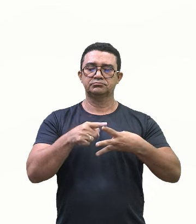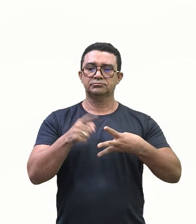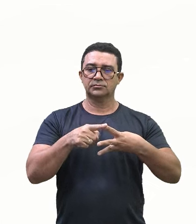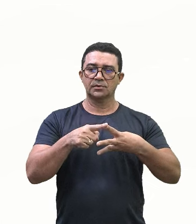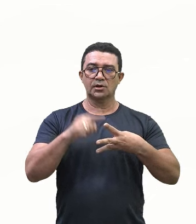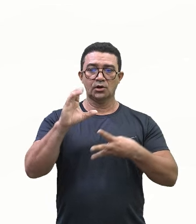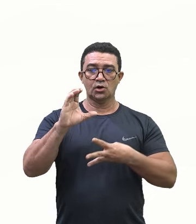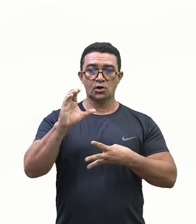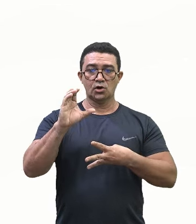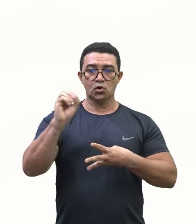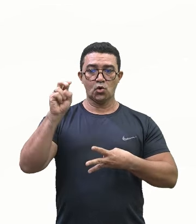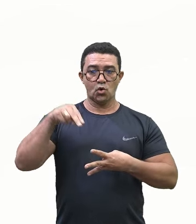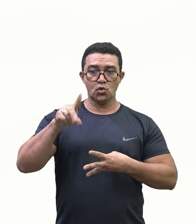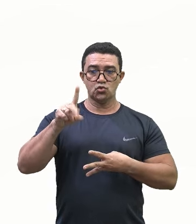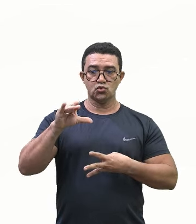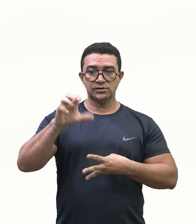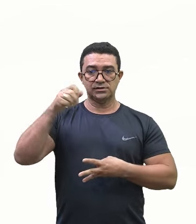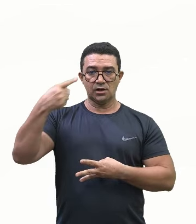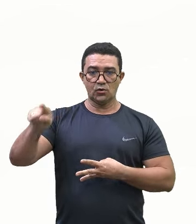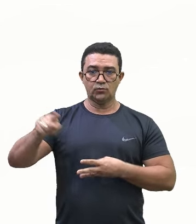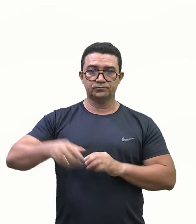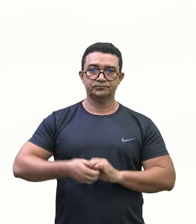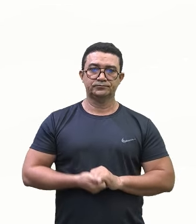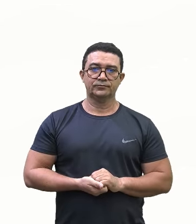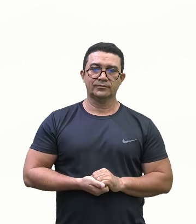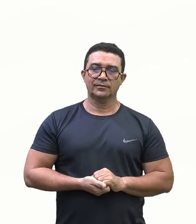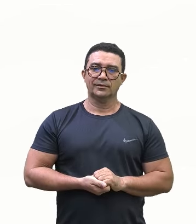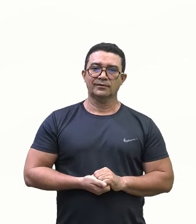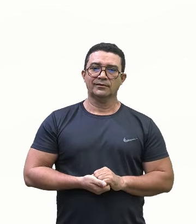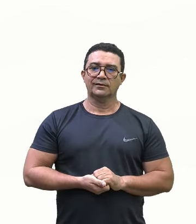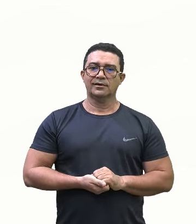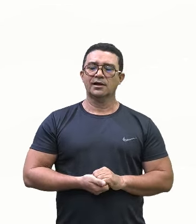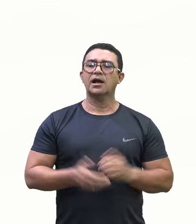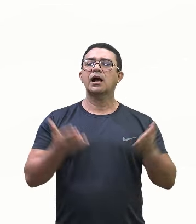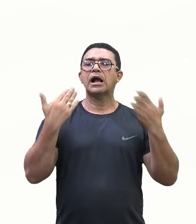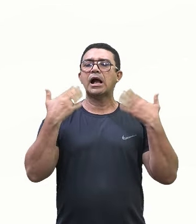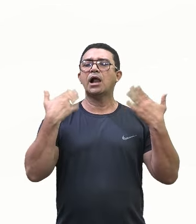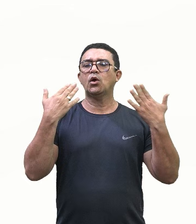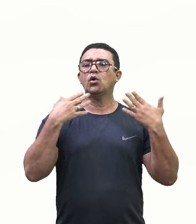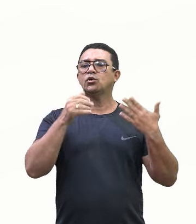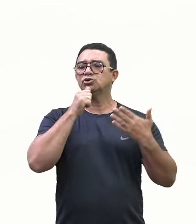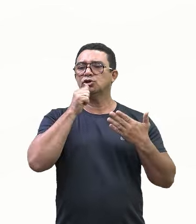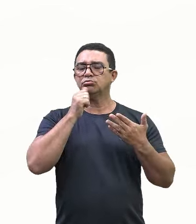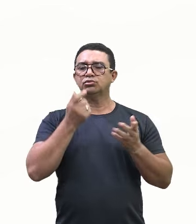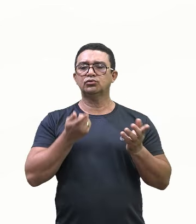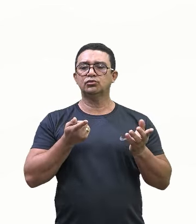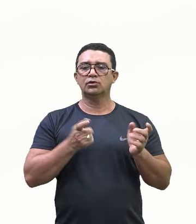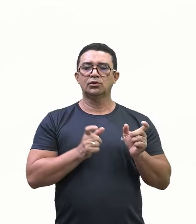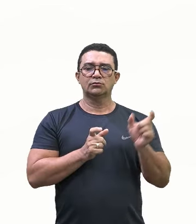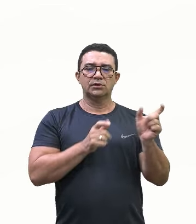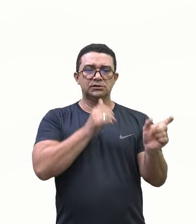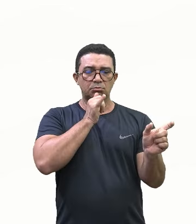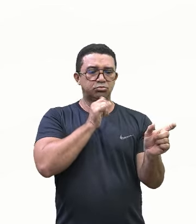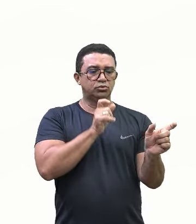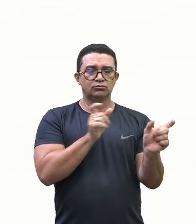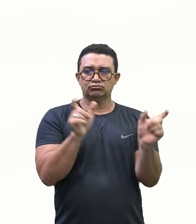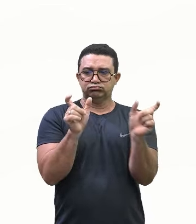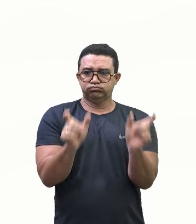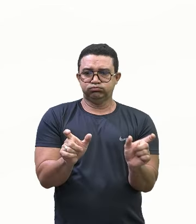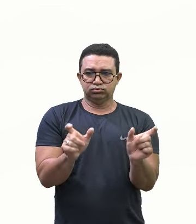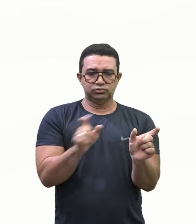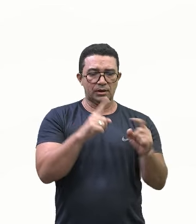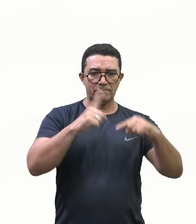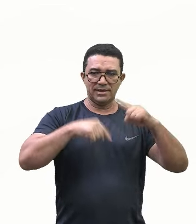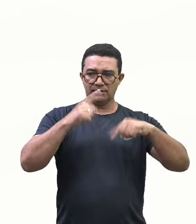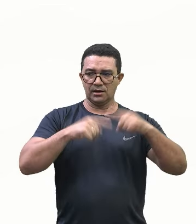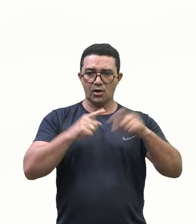uma condução, tá? Que é a transmissão por meio de corpos sólidos, ou seja, são dois